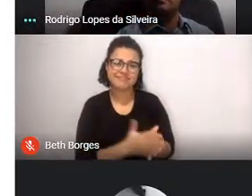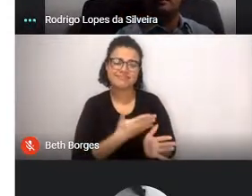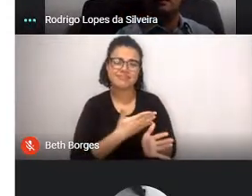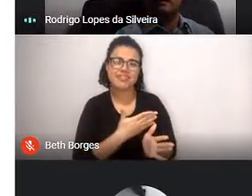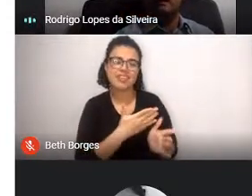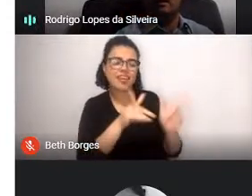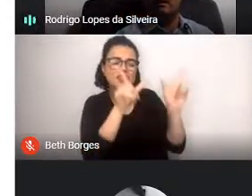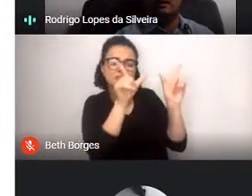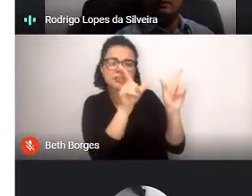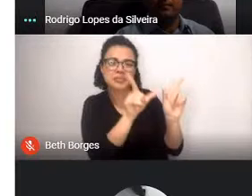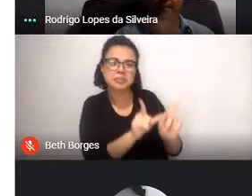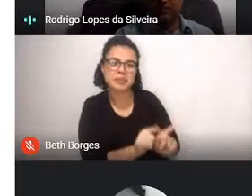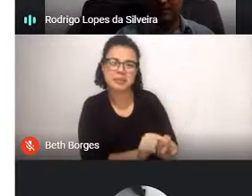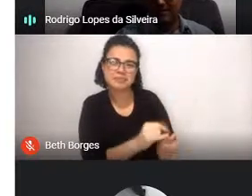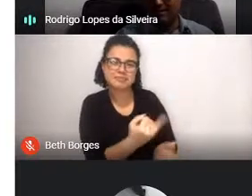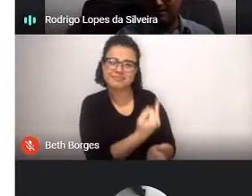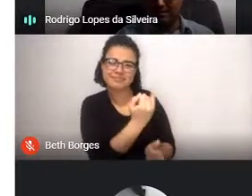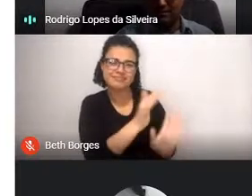assim,